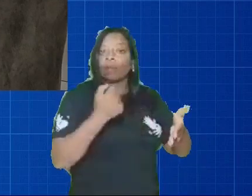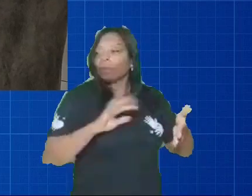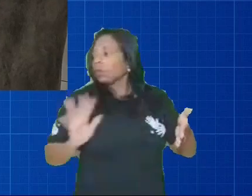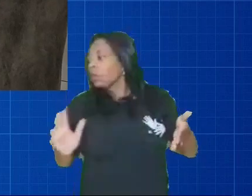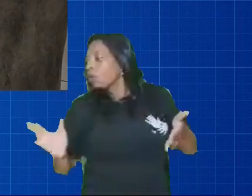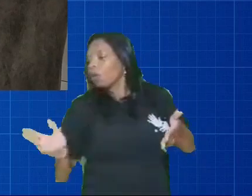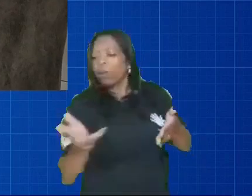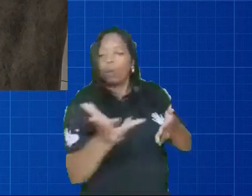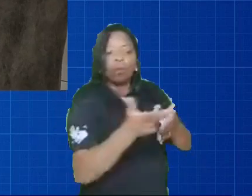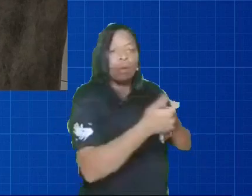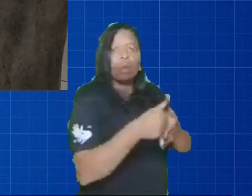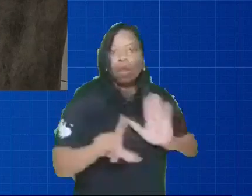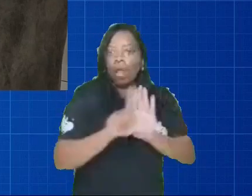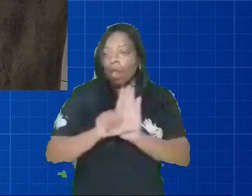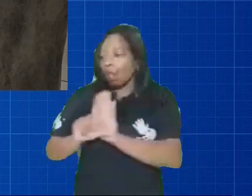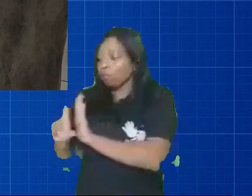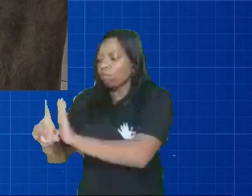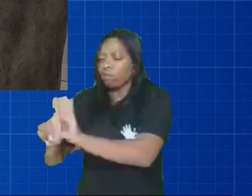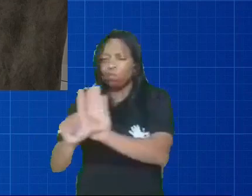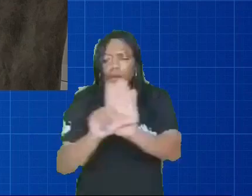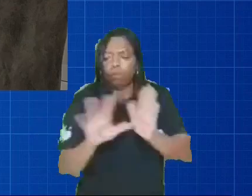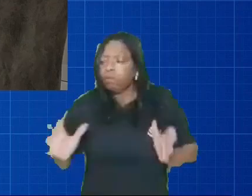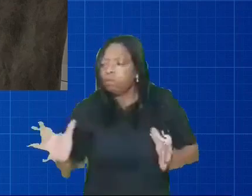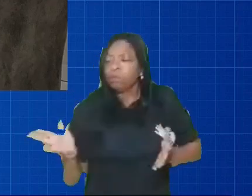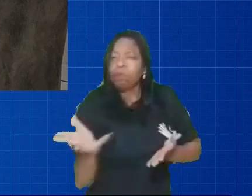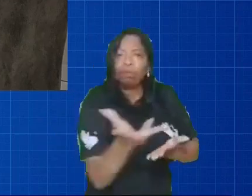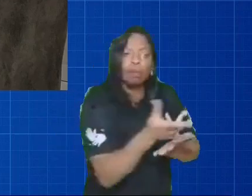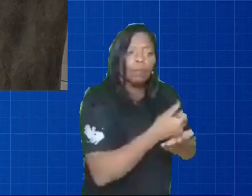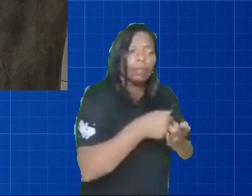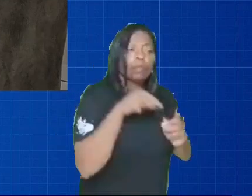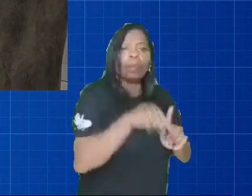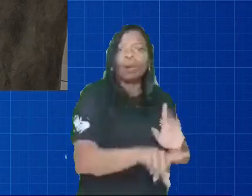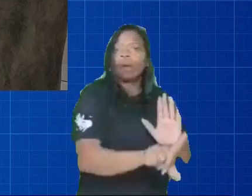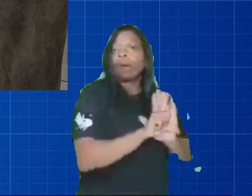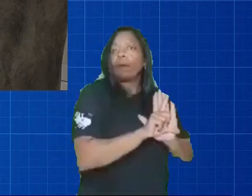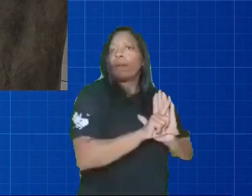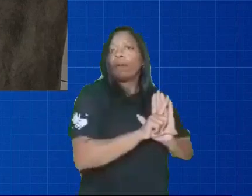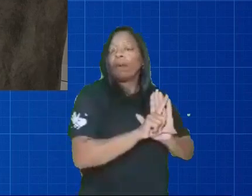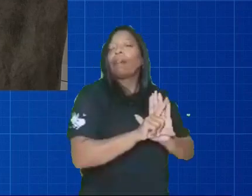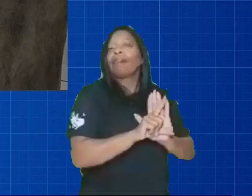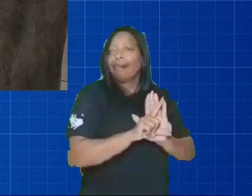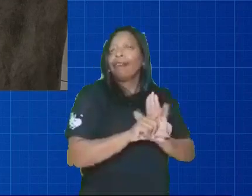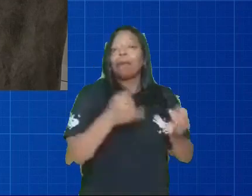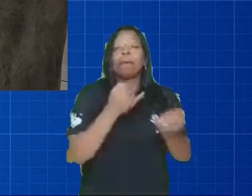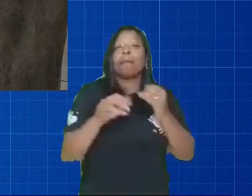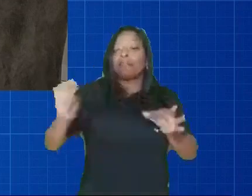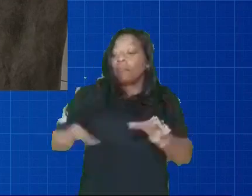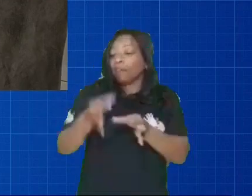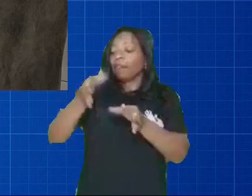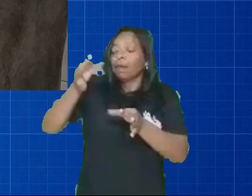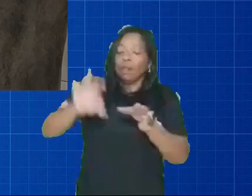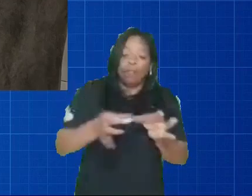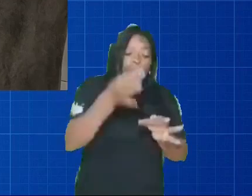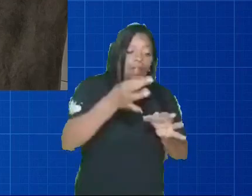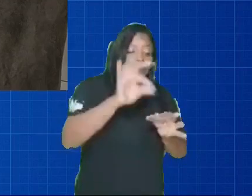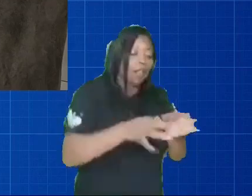integrativo, sabe? Ou como um processo de um fio condutor, de um colar, sabe? Com várias demandas. Porque só na